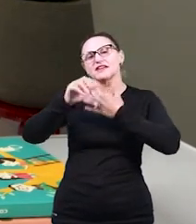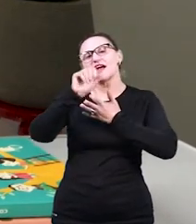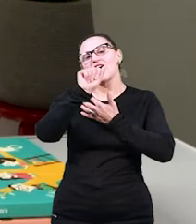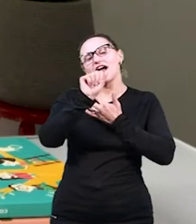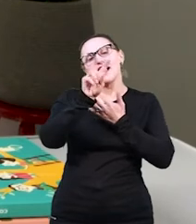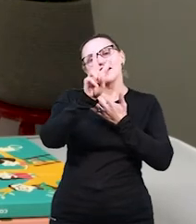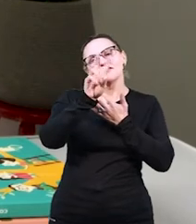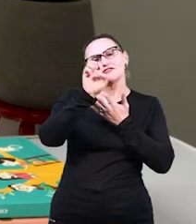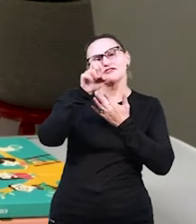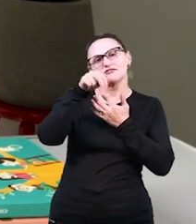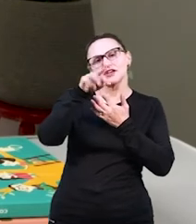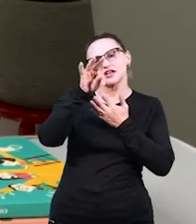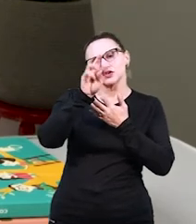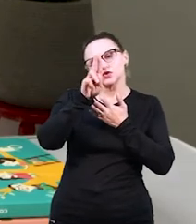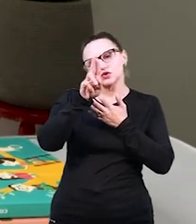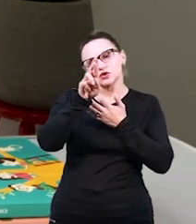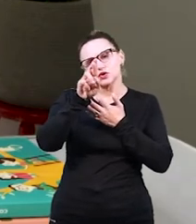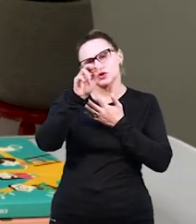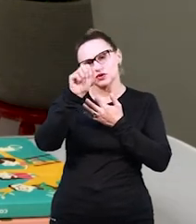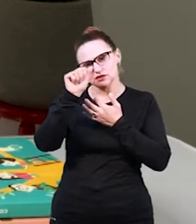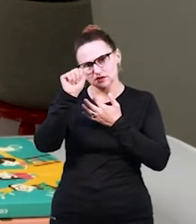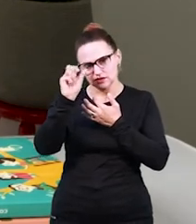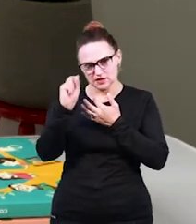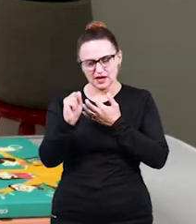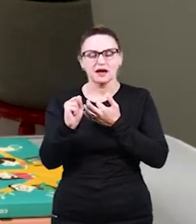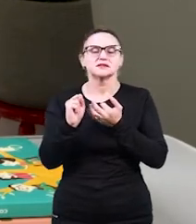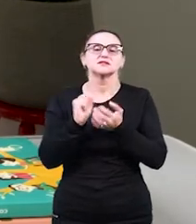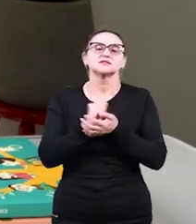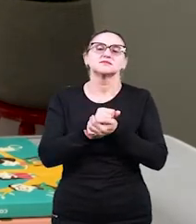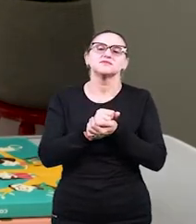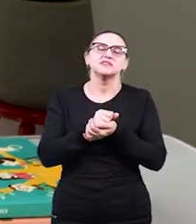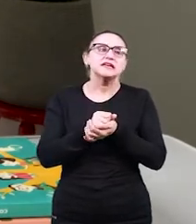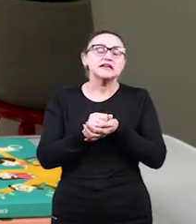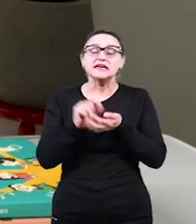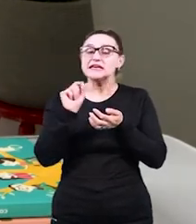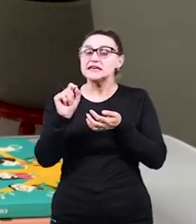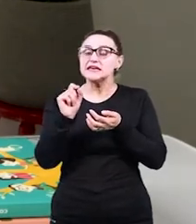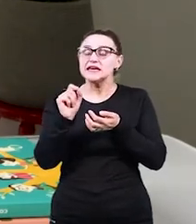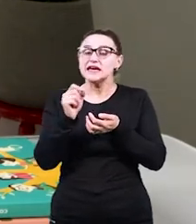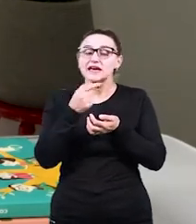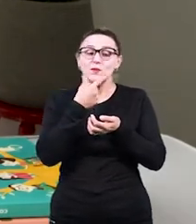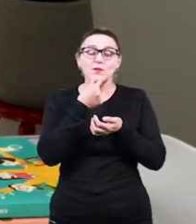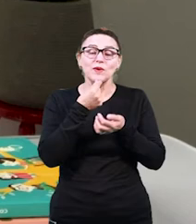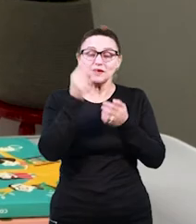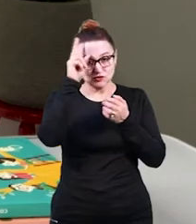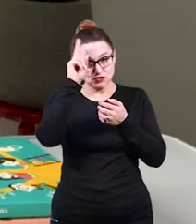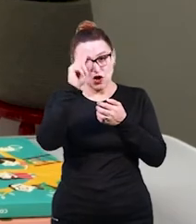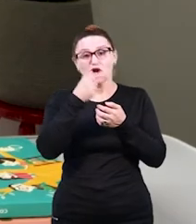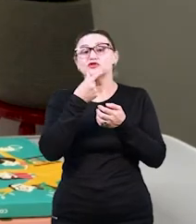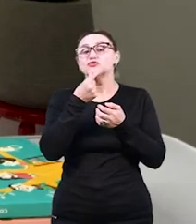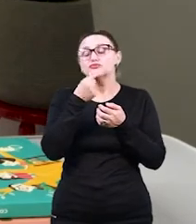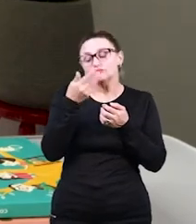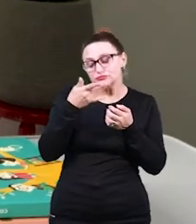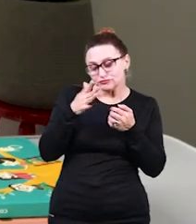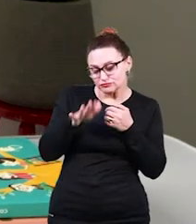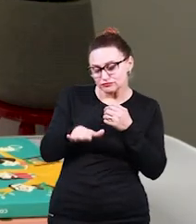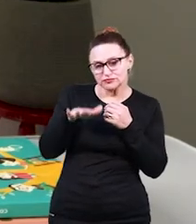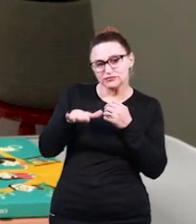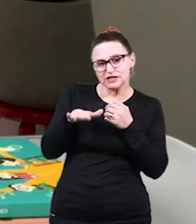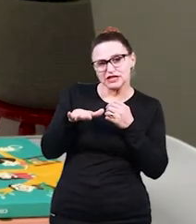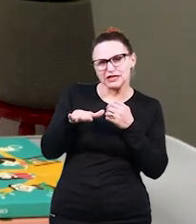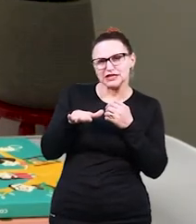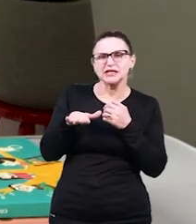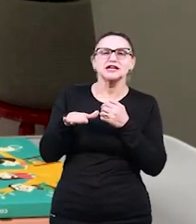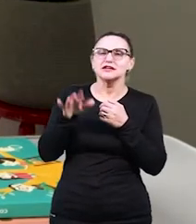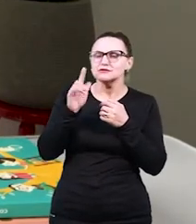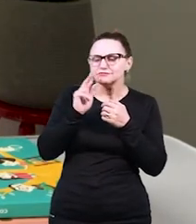é um menino muito, muito levado, muito esperto e que se aproveita das situações para tirar